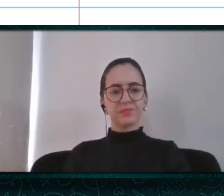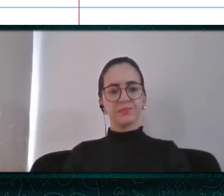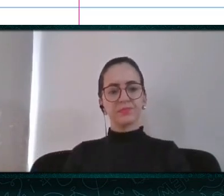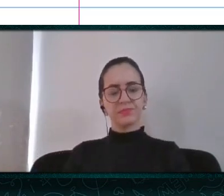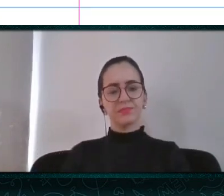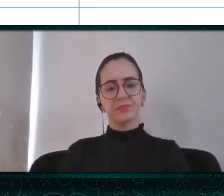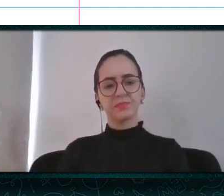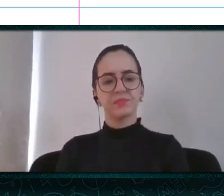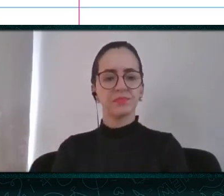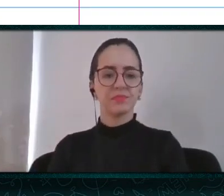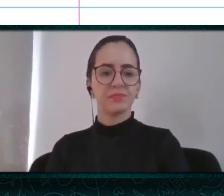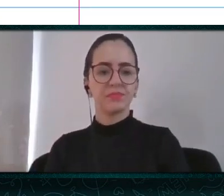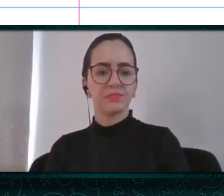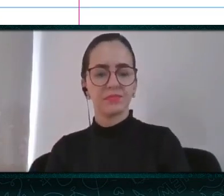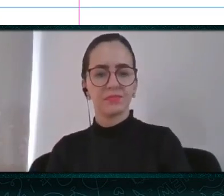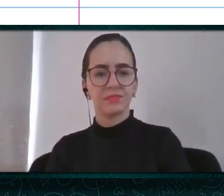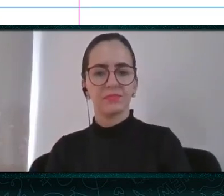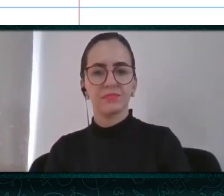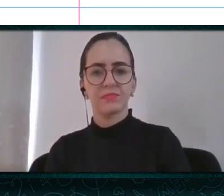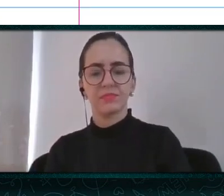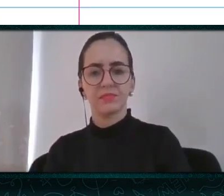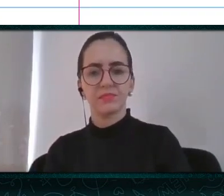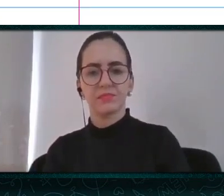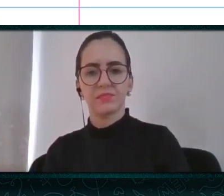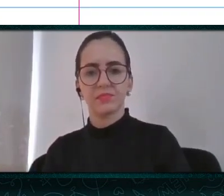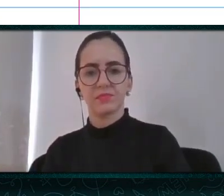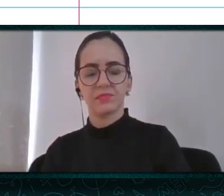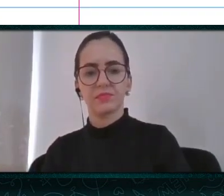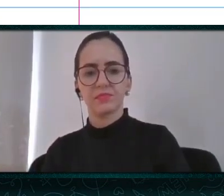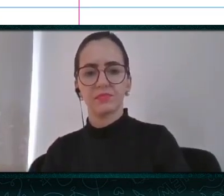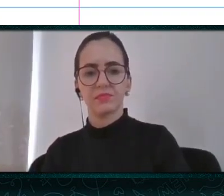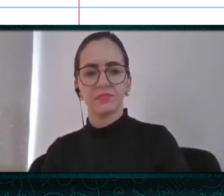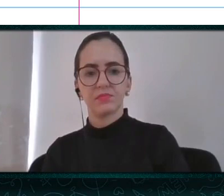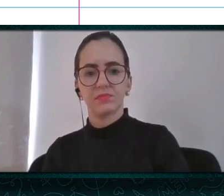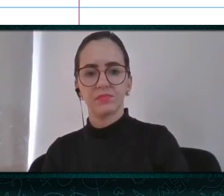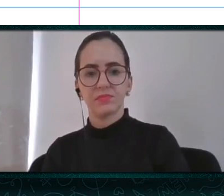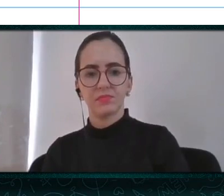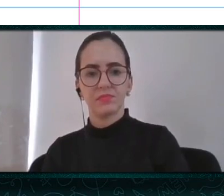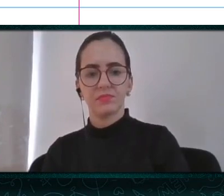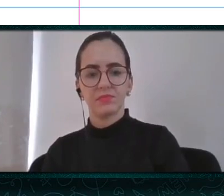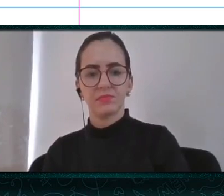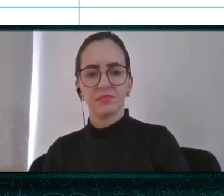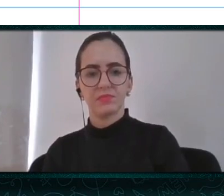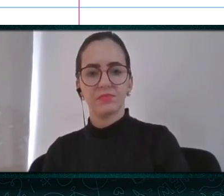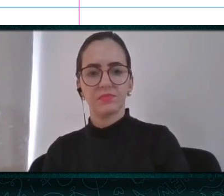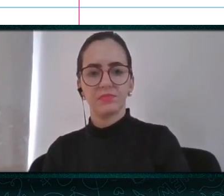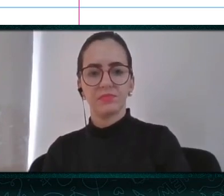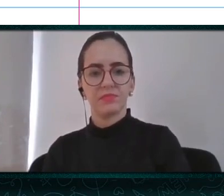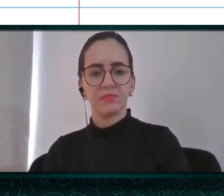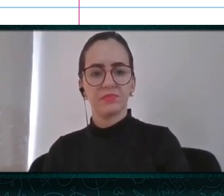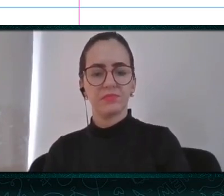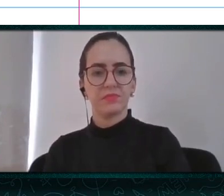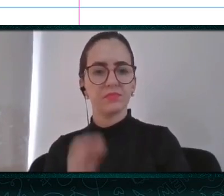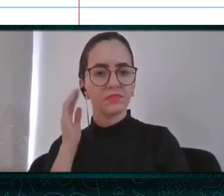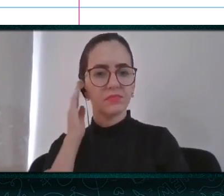eles reagem, eles formam um sal e uma água. E a gente já tem essa equação montada aqui. Aí ele me dá as informações